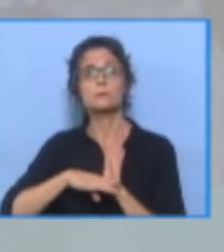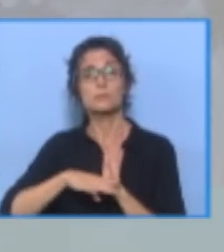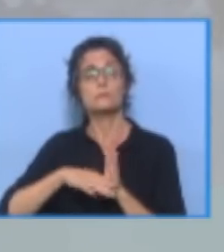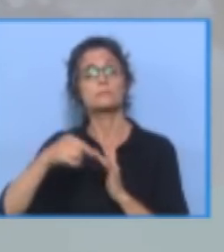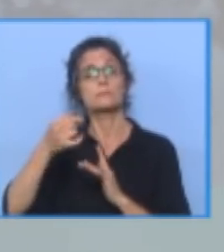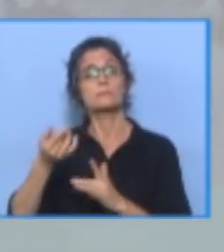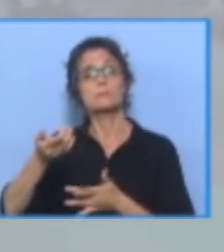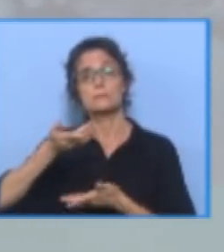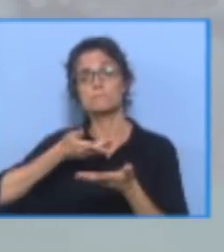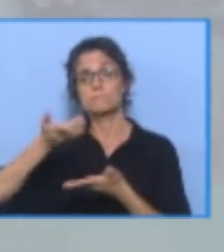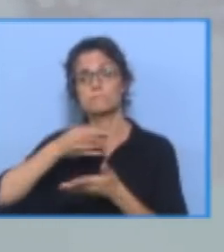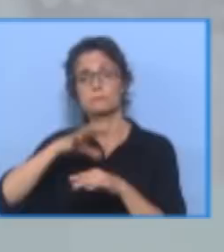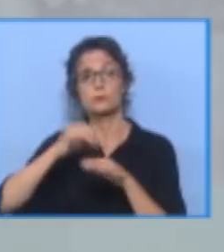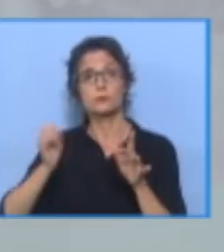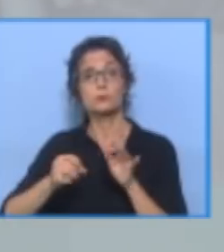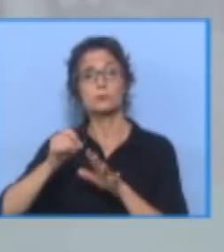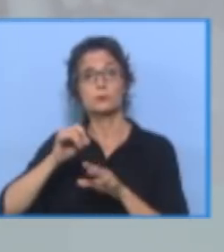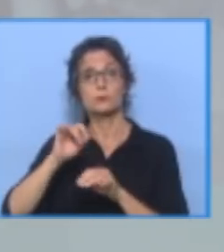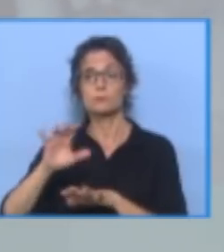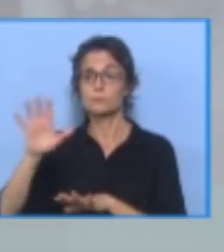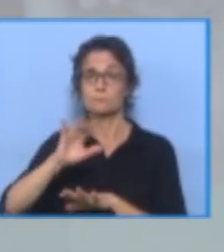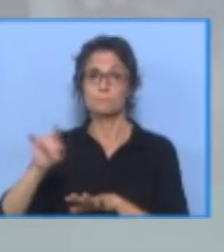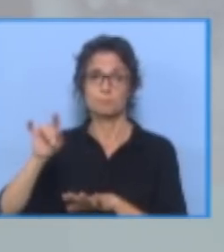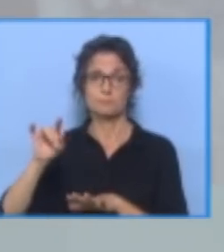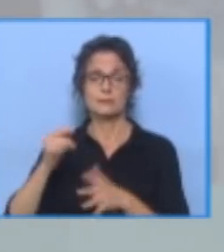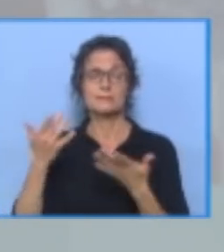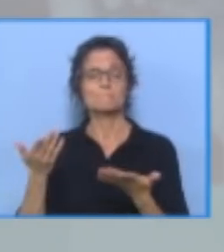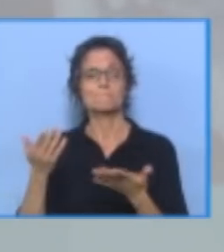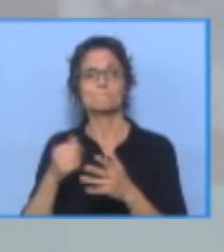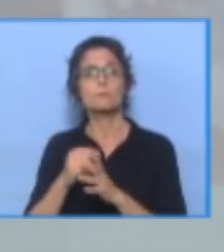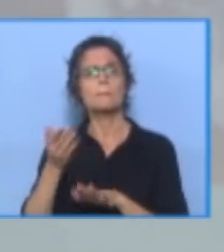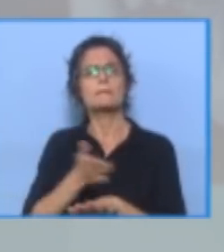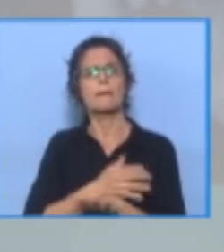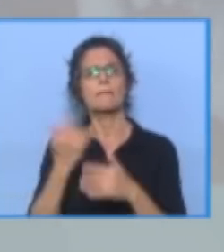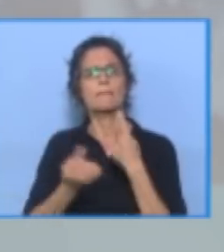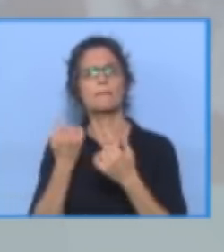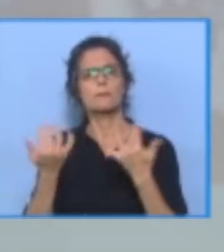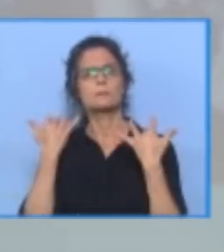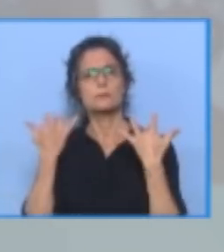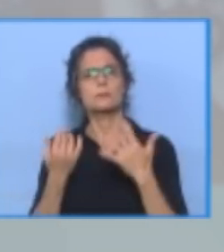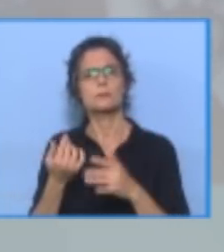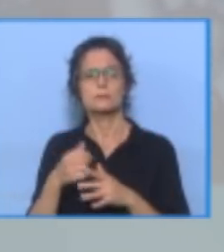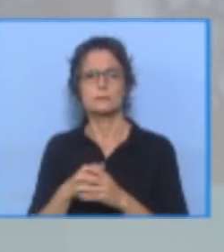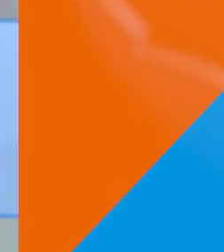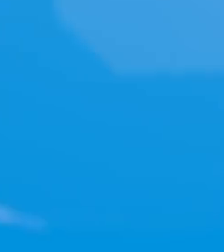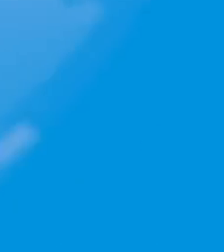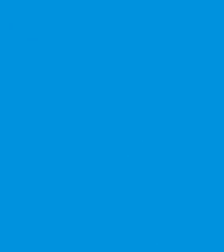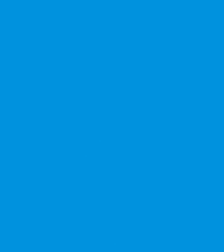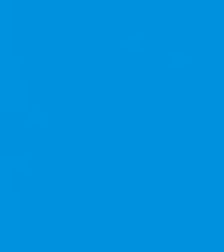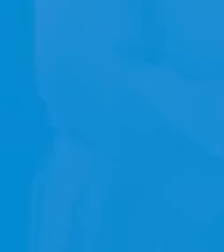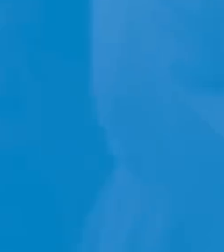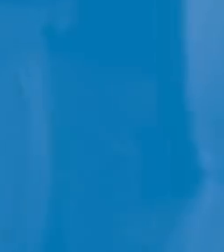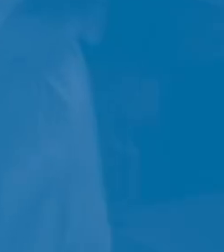da importância da visita do Papa Francisco. Primeiro mostramos-lhe outras notícias que marcam a atualidade.